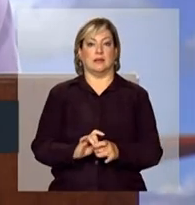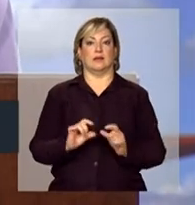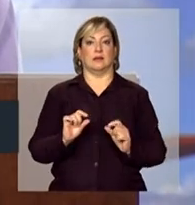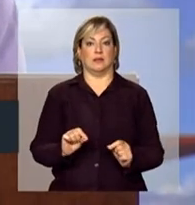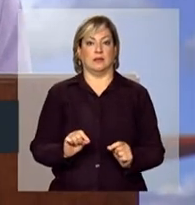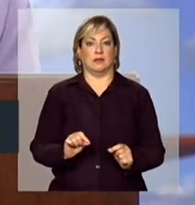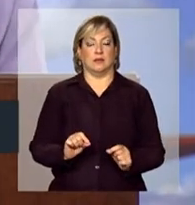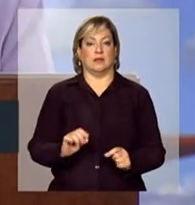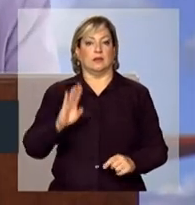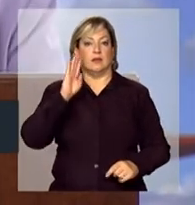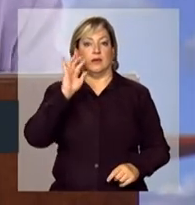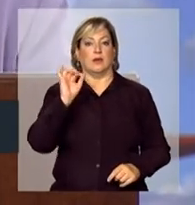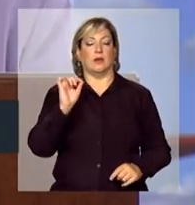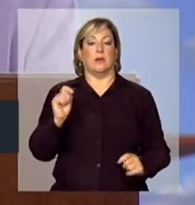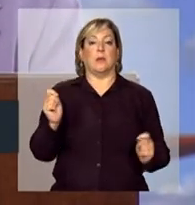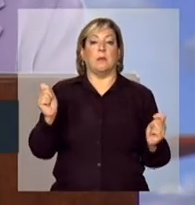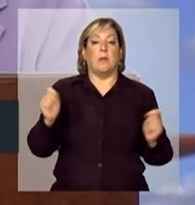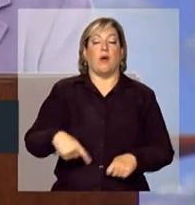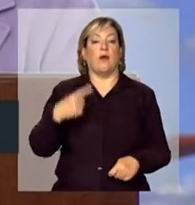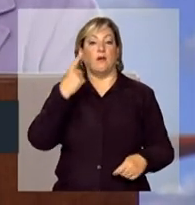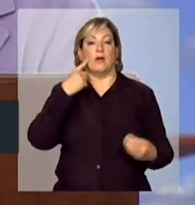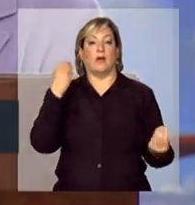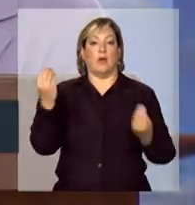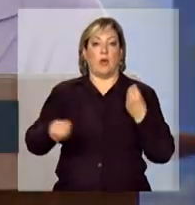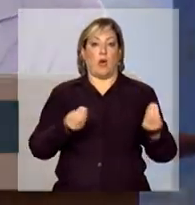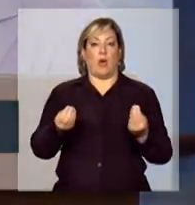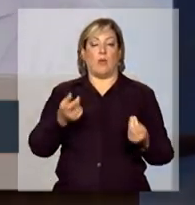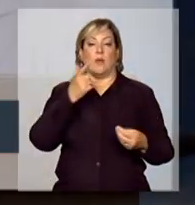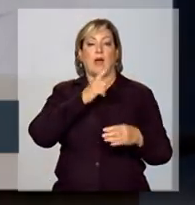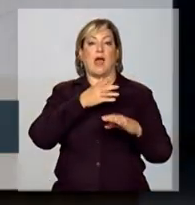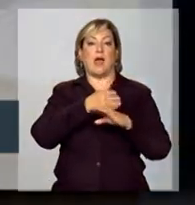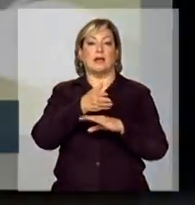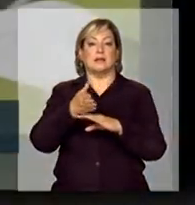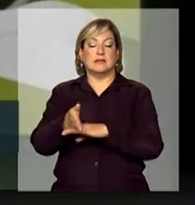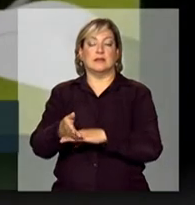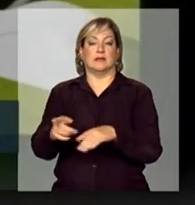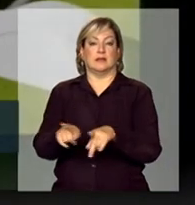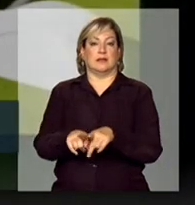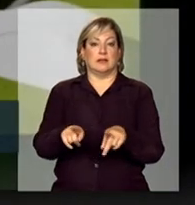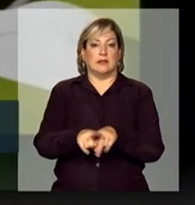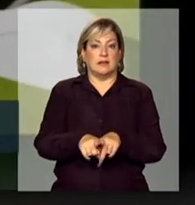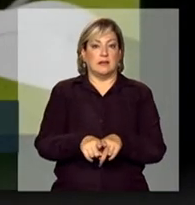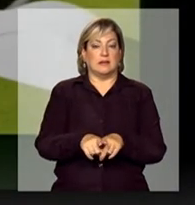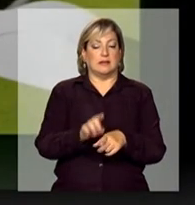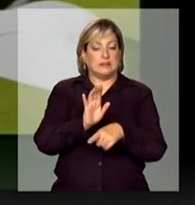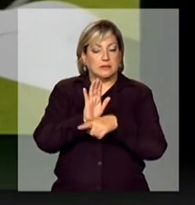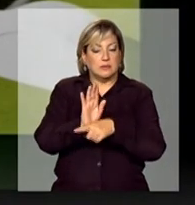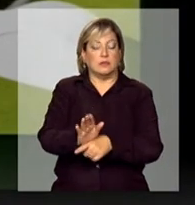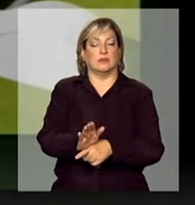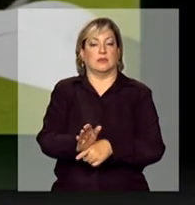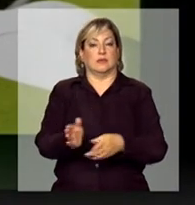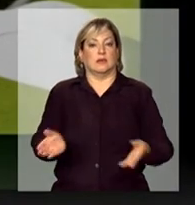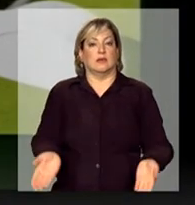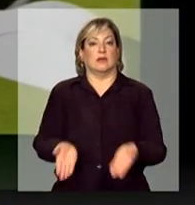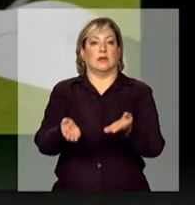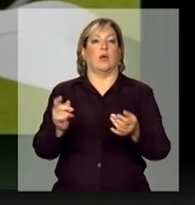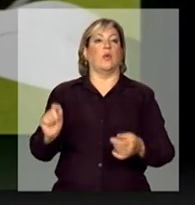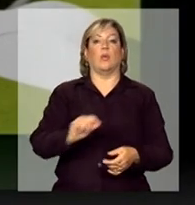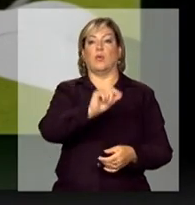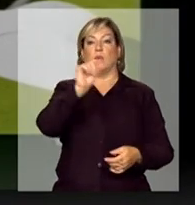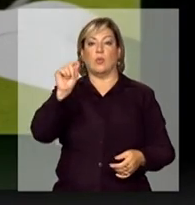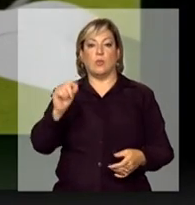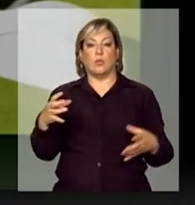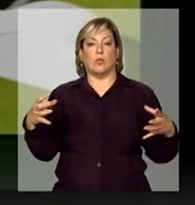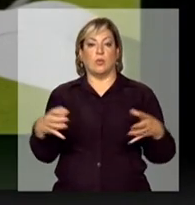na medida que possibilita o acesso e o encaminhamento aos serviços que não